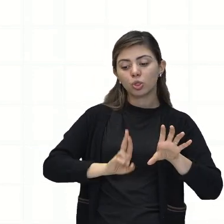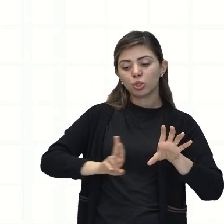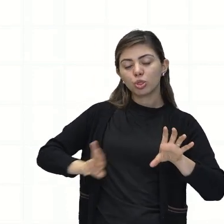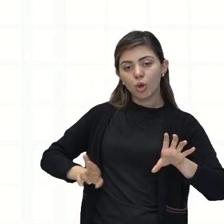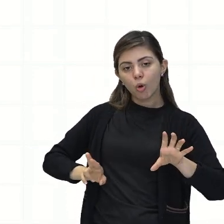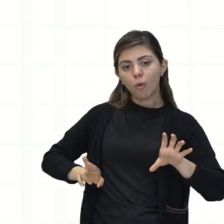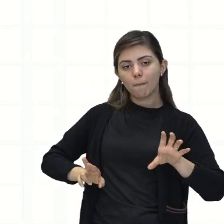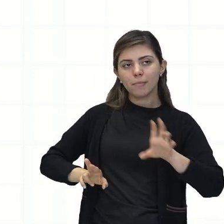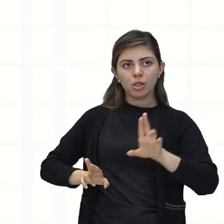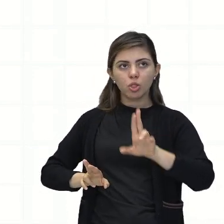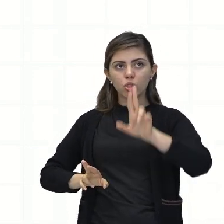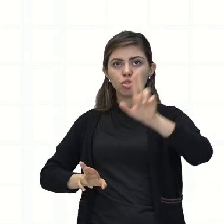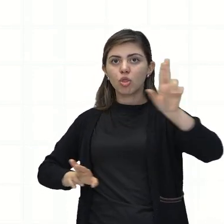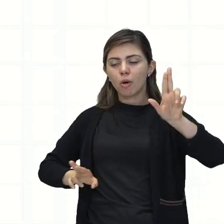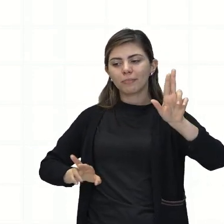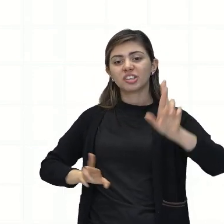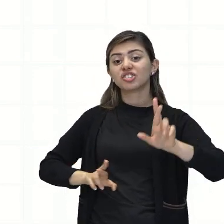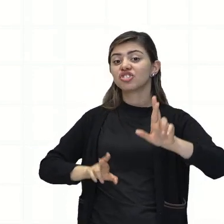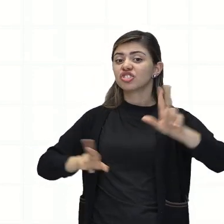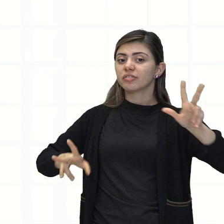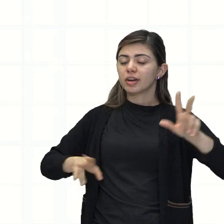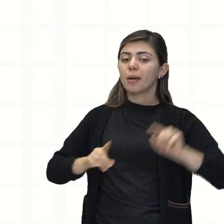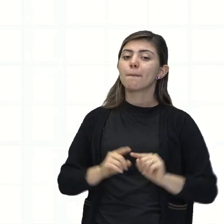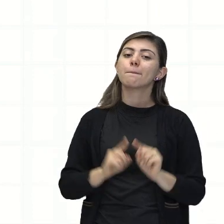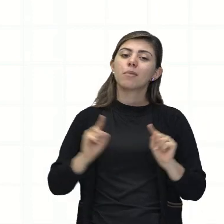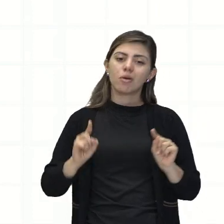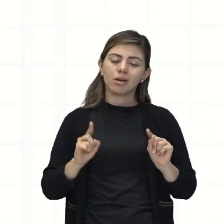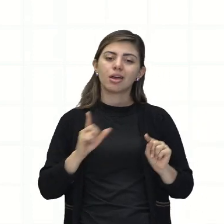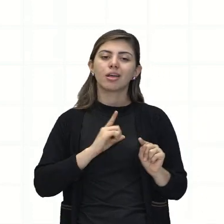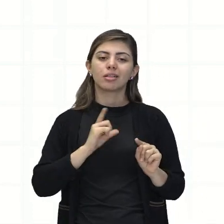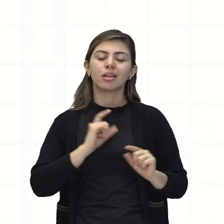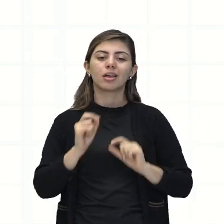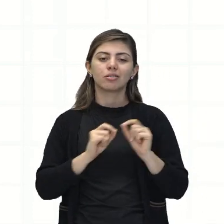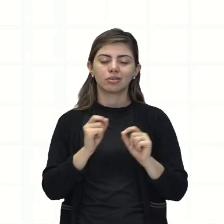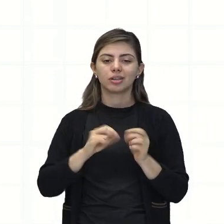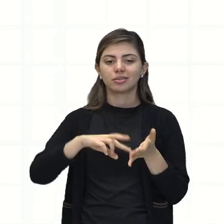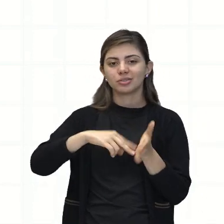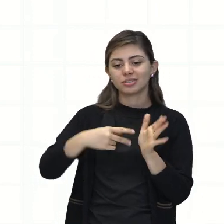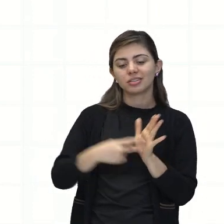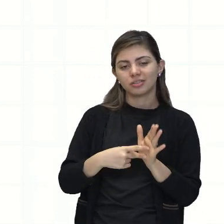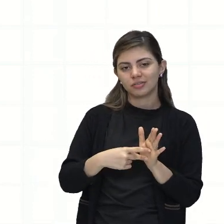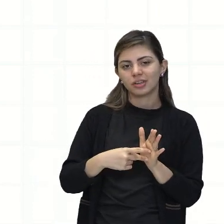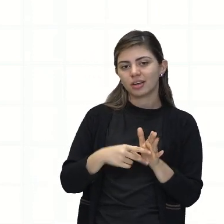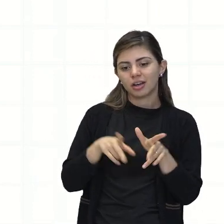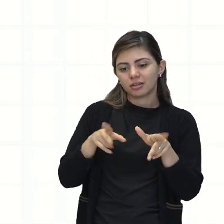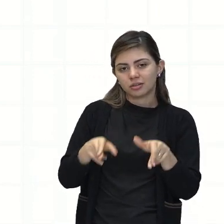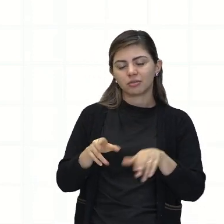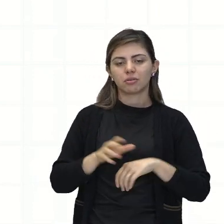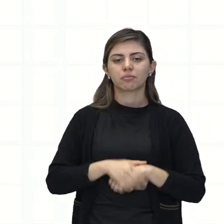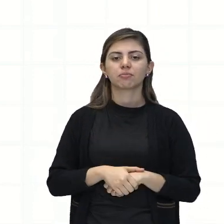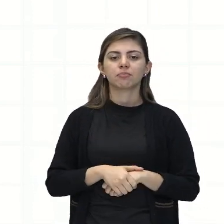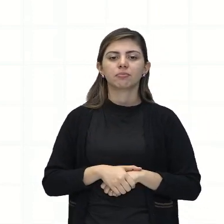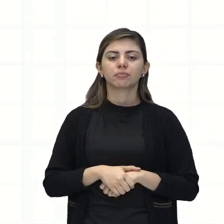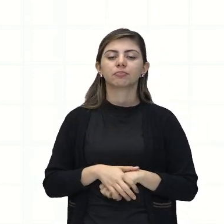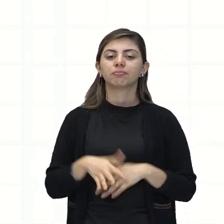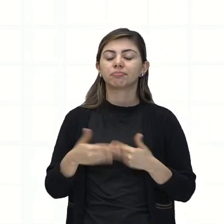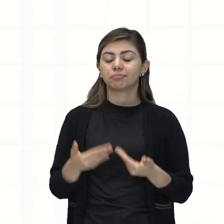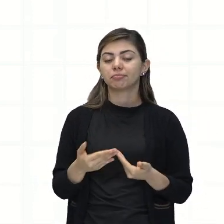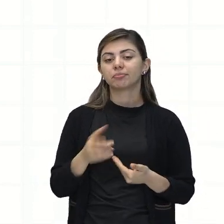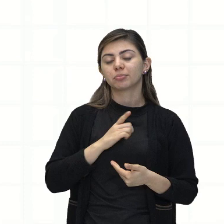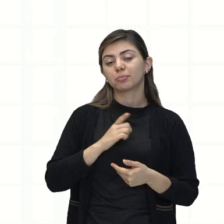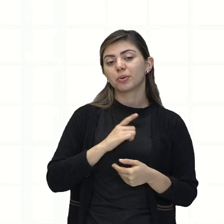ser diferente, né? Nós temos aí o nome, o significado dele apropriado, conforme a língua de um